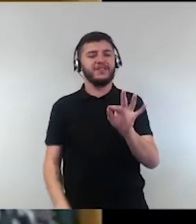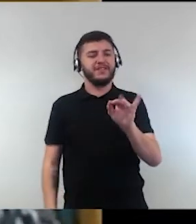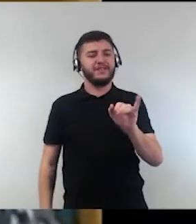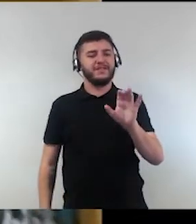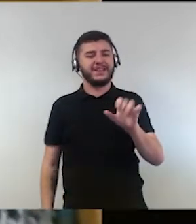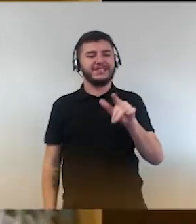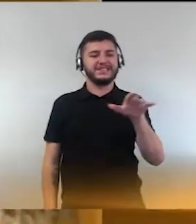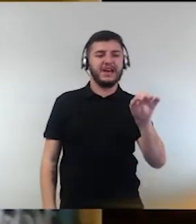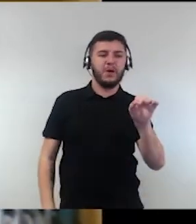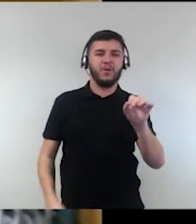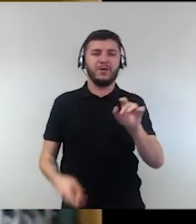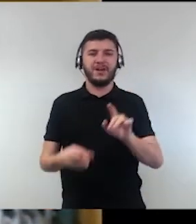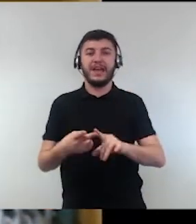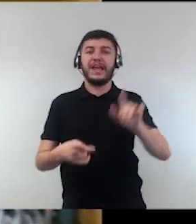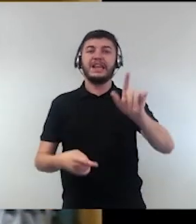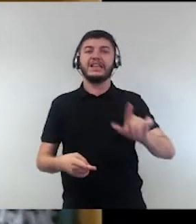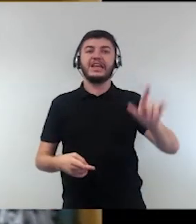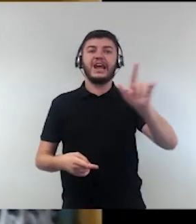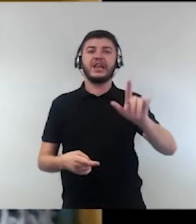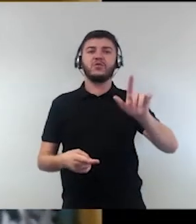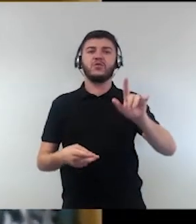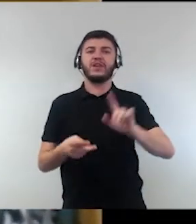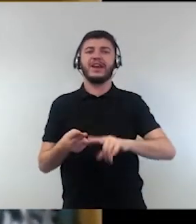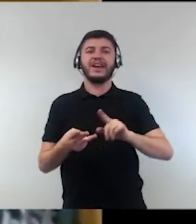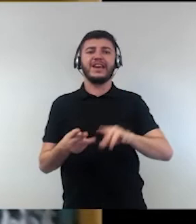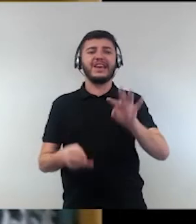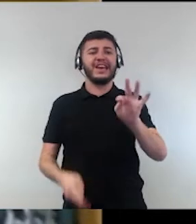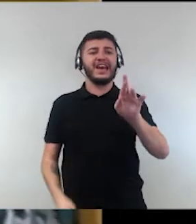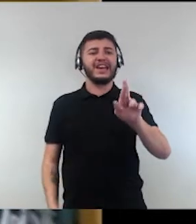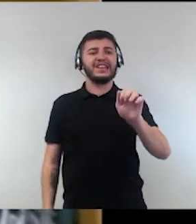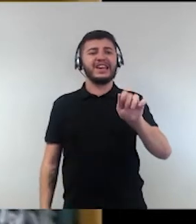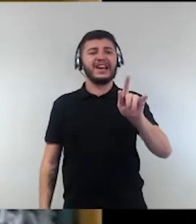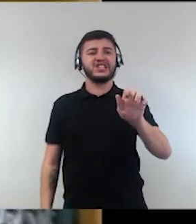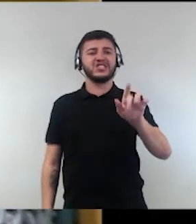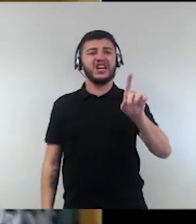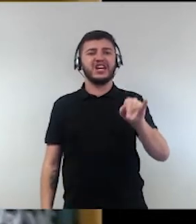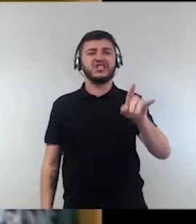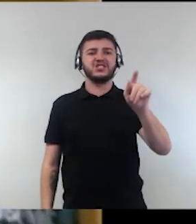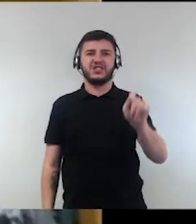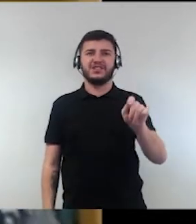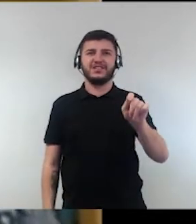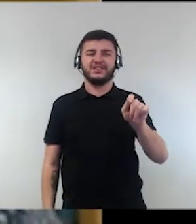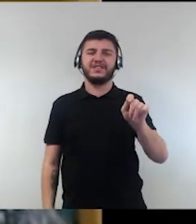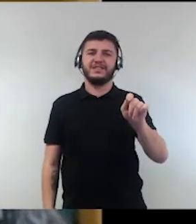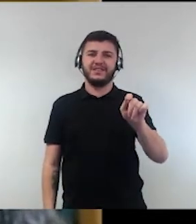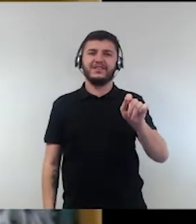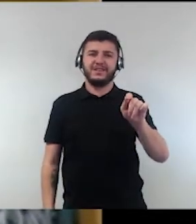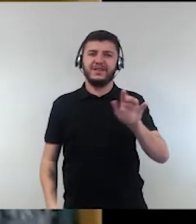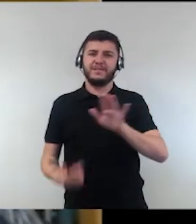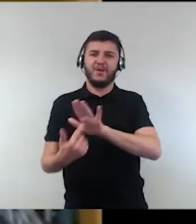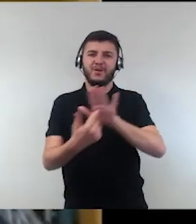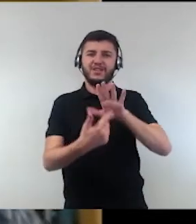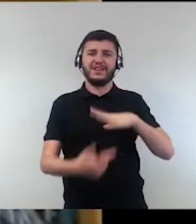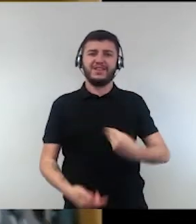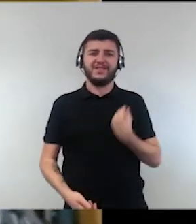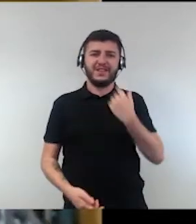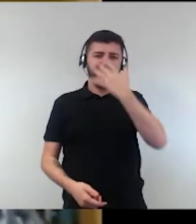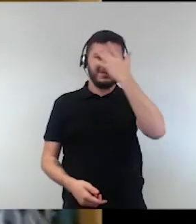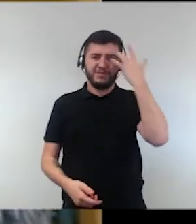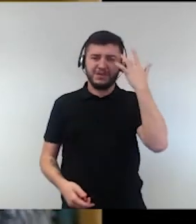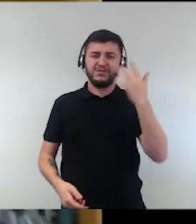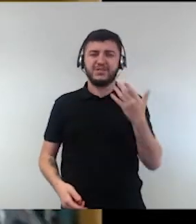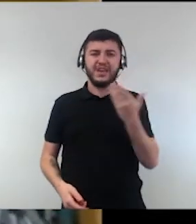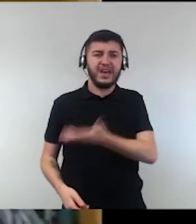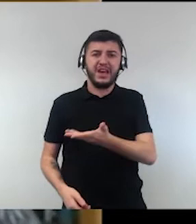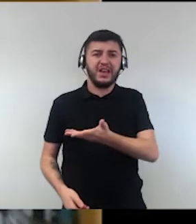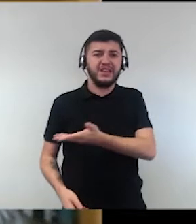conseguem provocar na vida das pessoas. Porque mesmo aquelas pessoas que não tinham nenhuma relação de humanidade